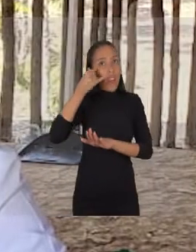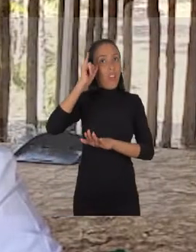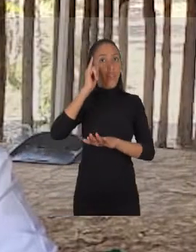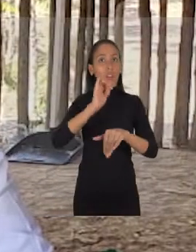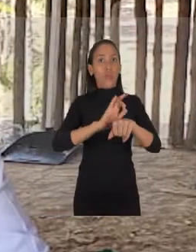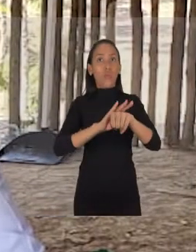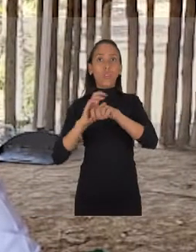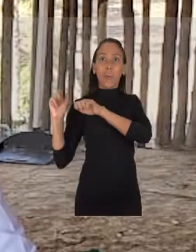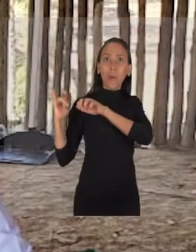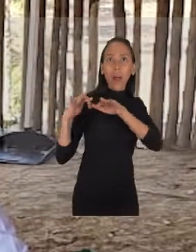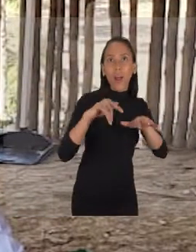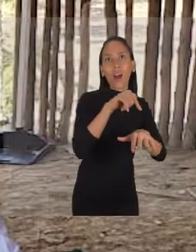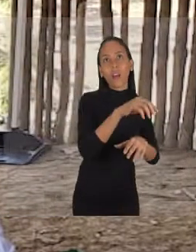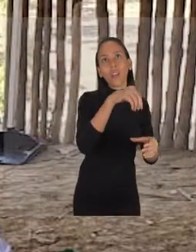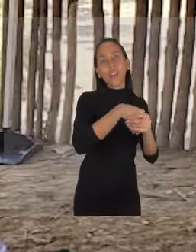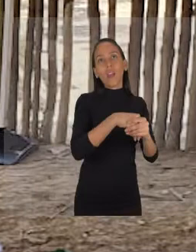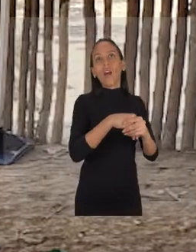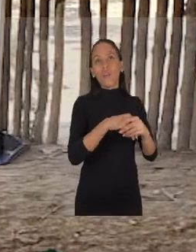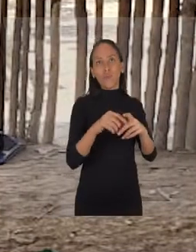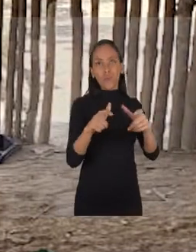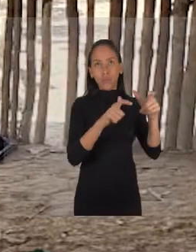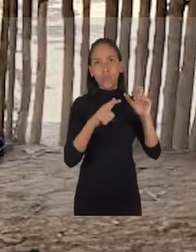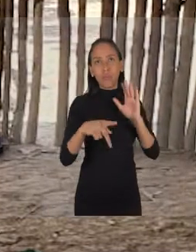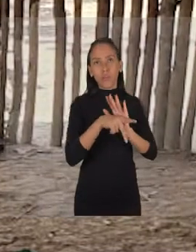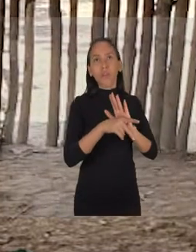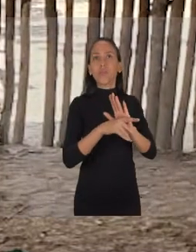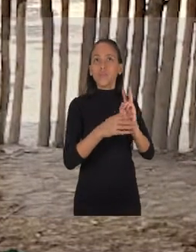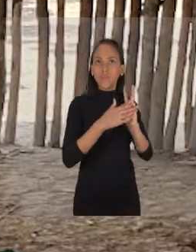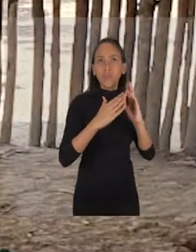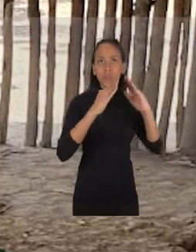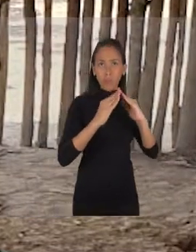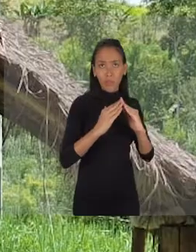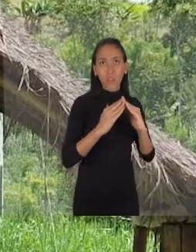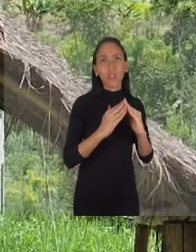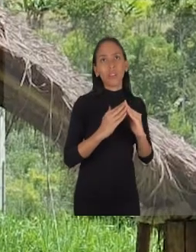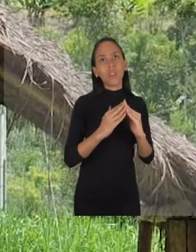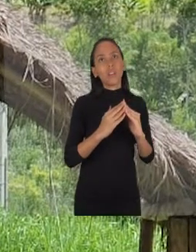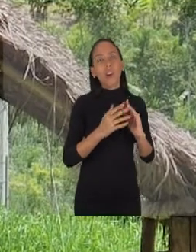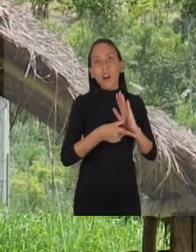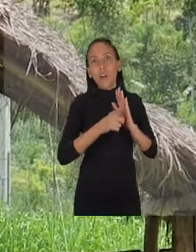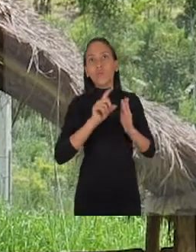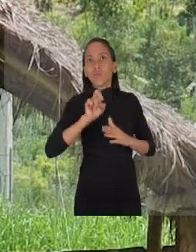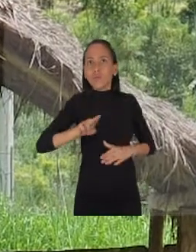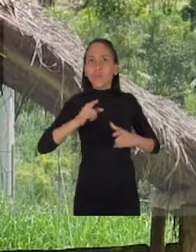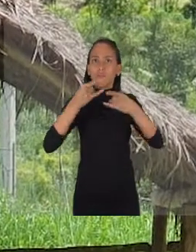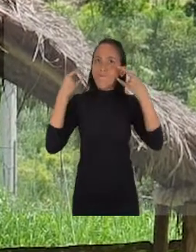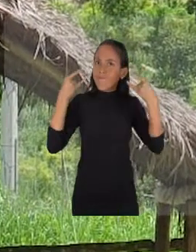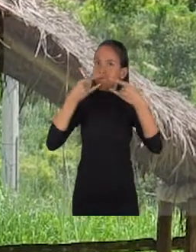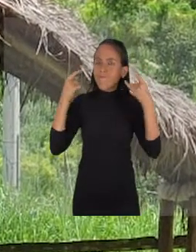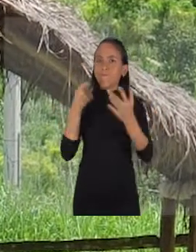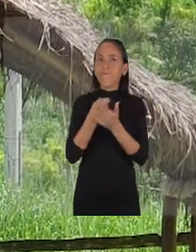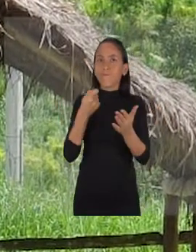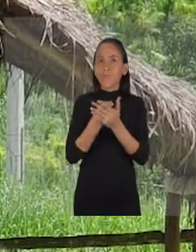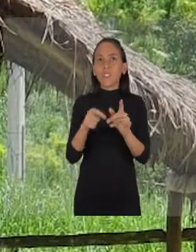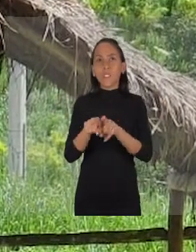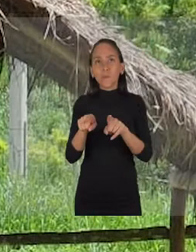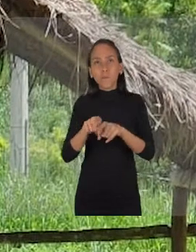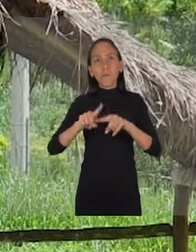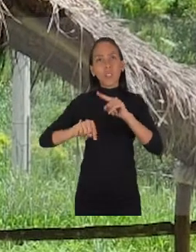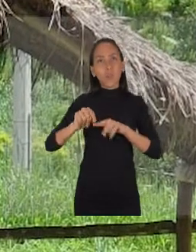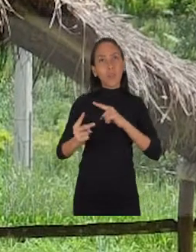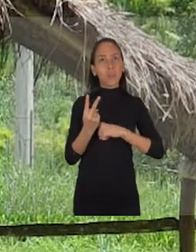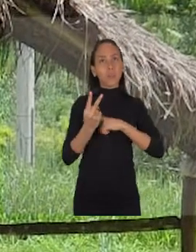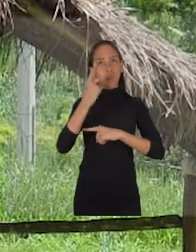venha entrar dentro das aldeias, né? Reforçando o uso de máscara, usando EPIs. O nosso